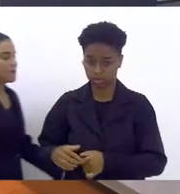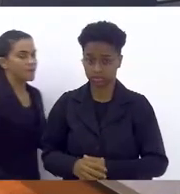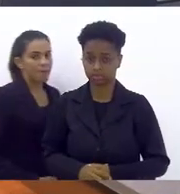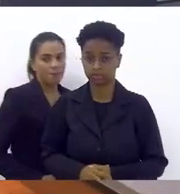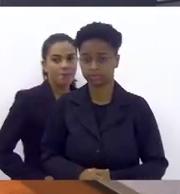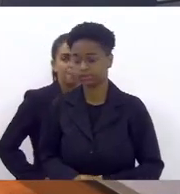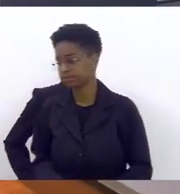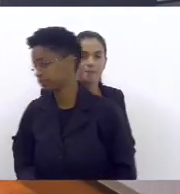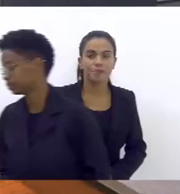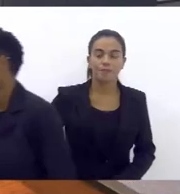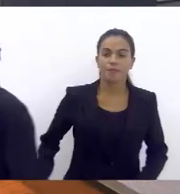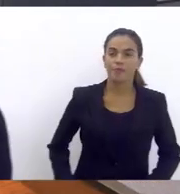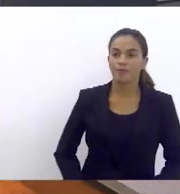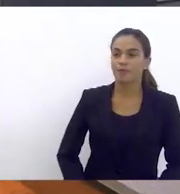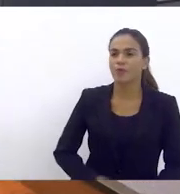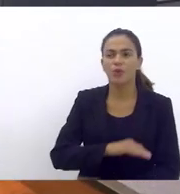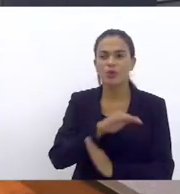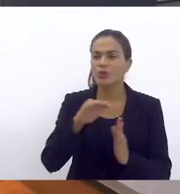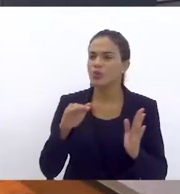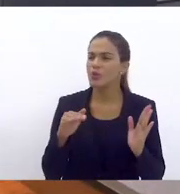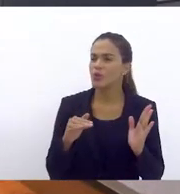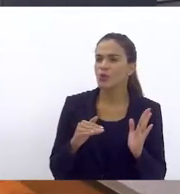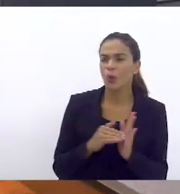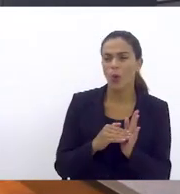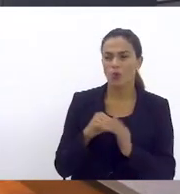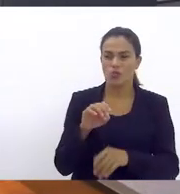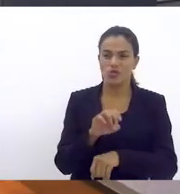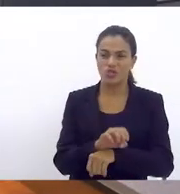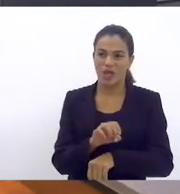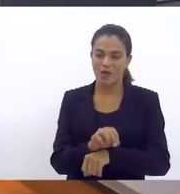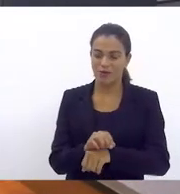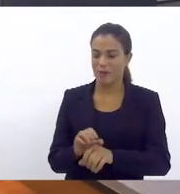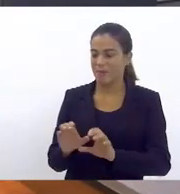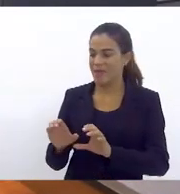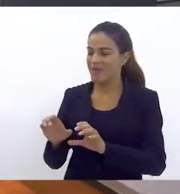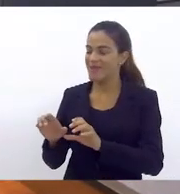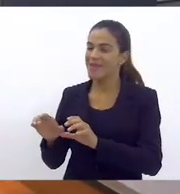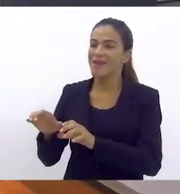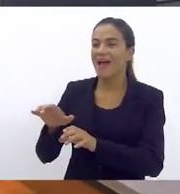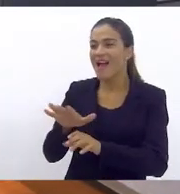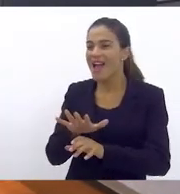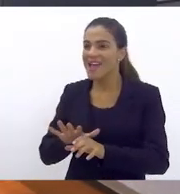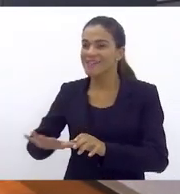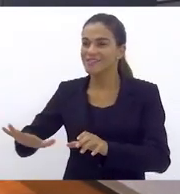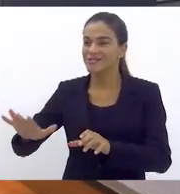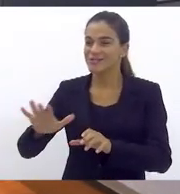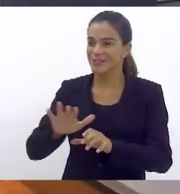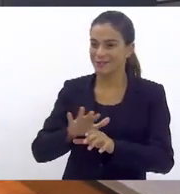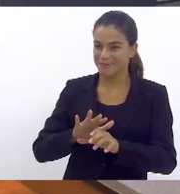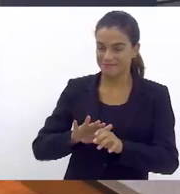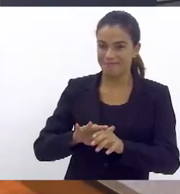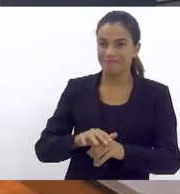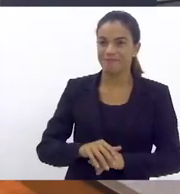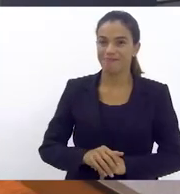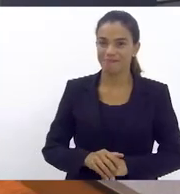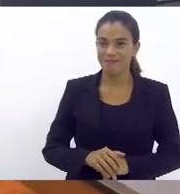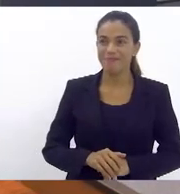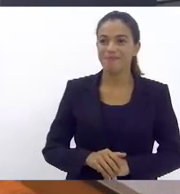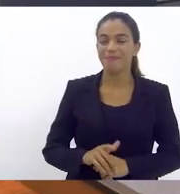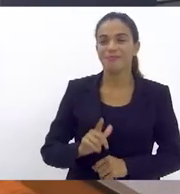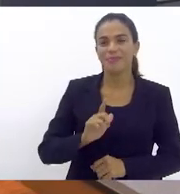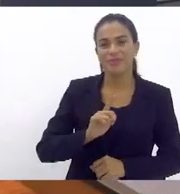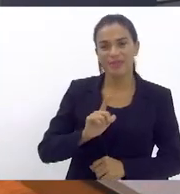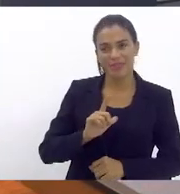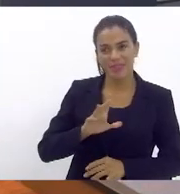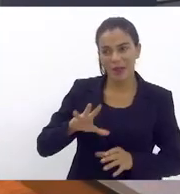de desenvolvimento de todo estado do Rio de Janeiro e cada uma de suas regiões que consta inclusive lá como no Pede